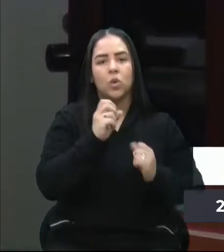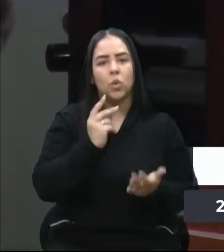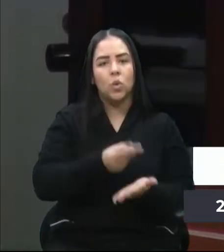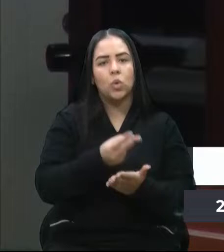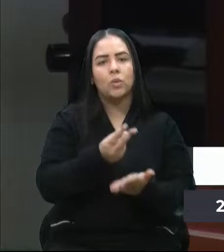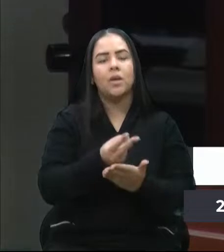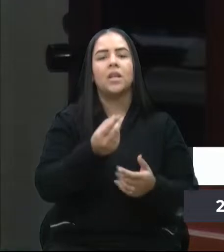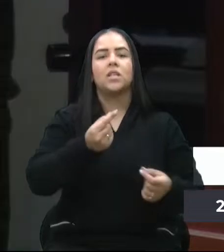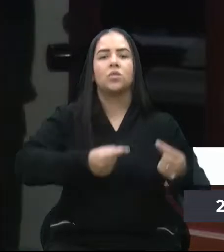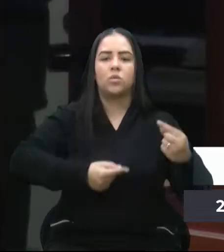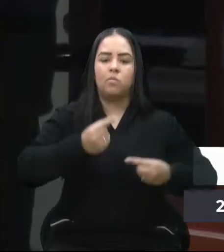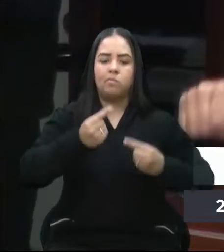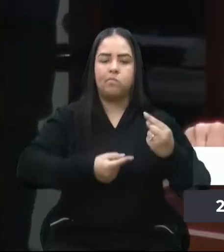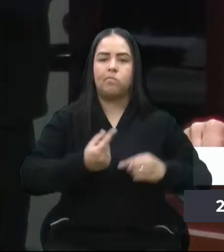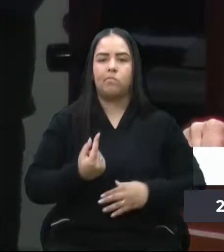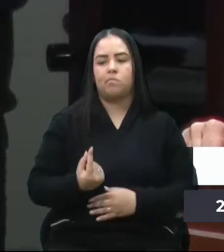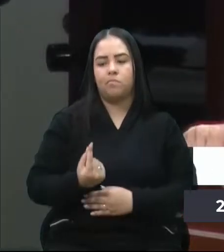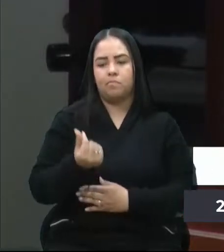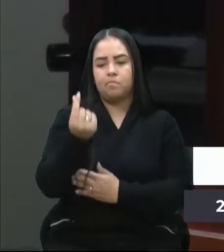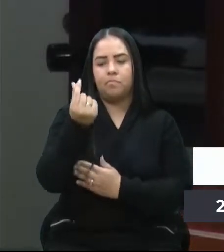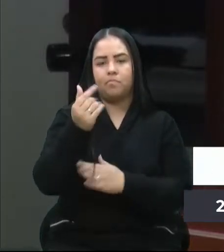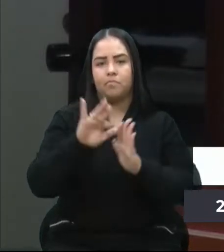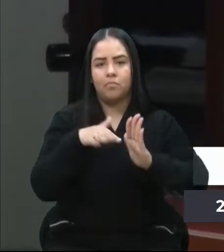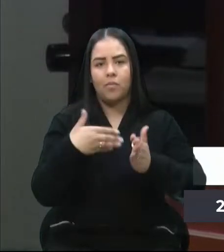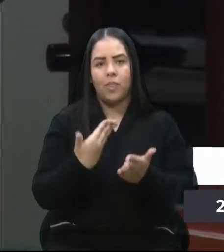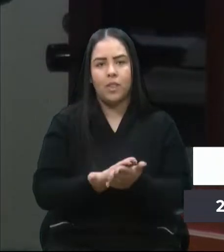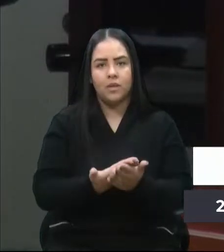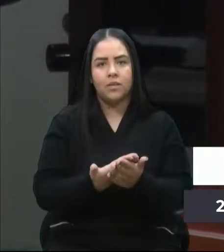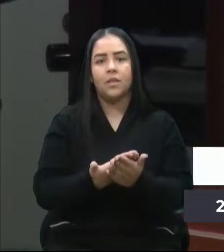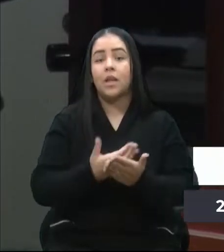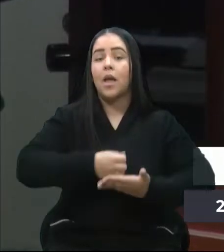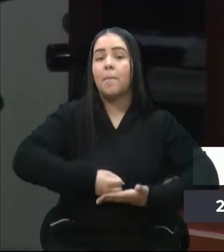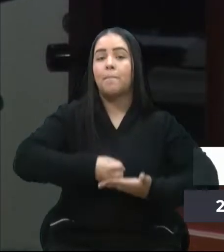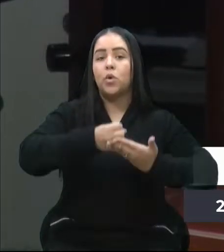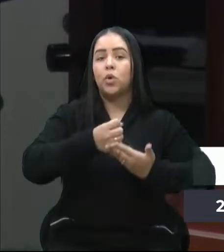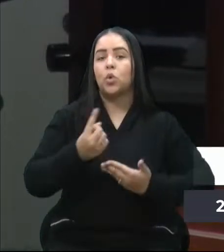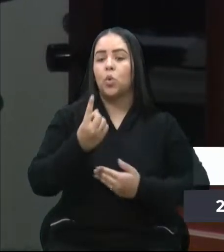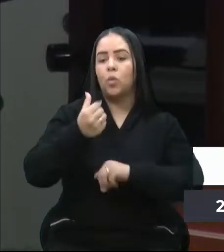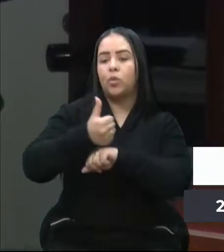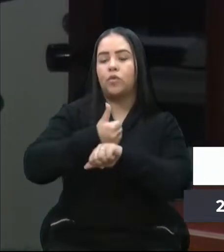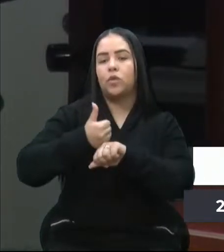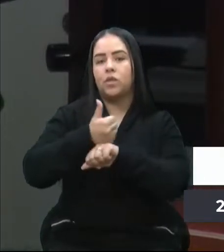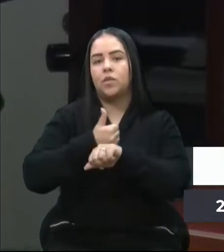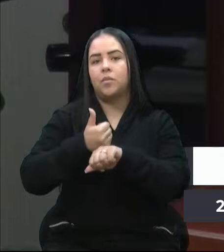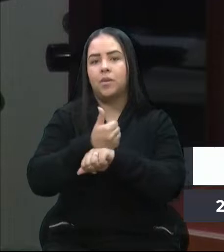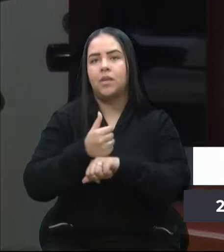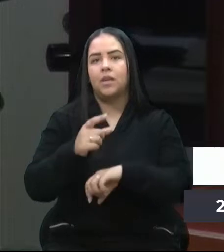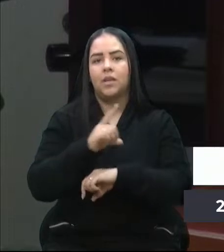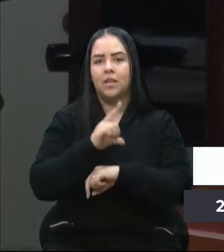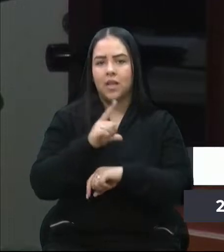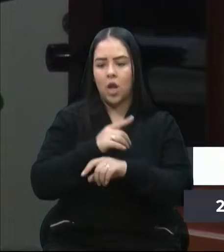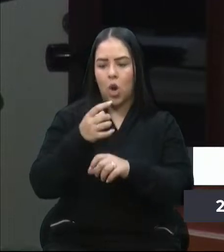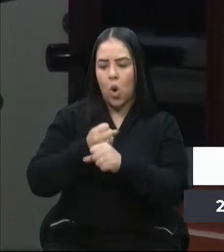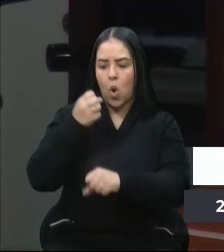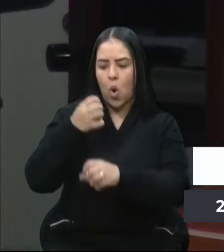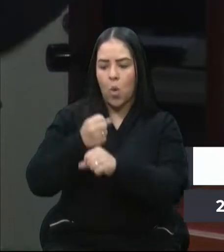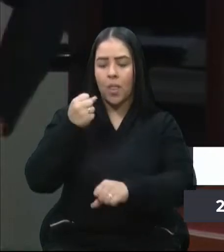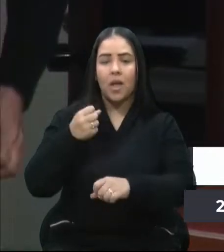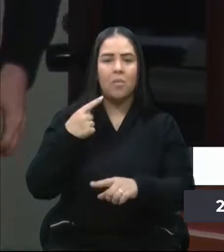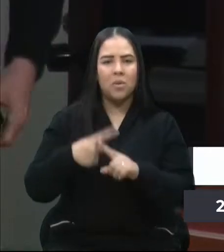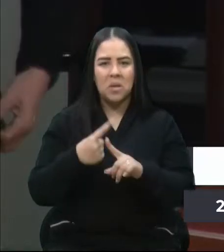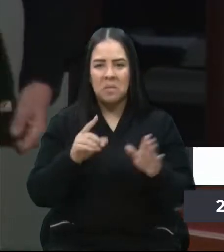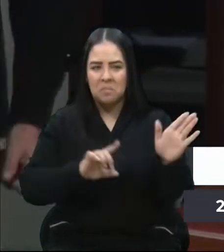para discutir a questão financeira das escolas e um apoio de um profissional para fazer prestação de conta. Porque perguntem